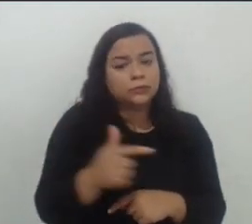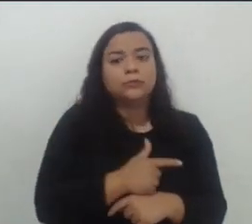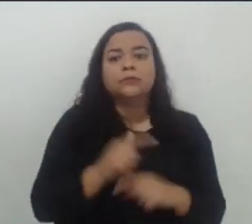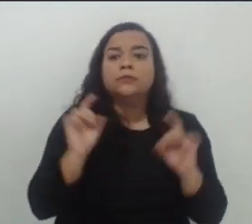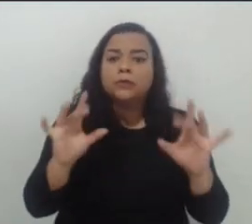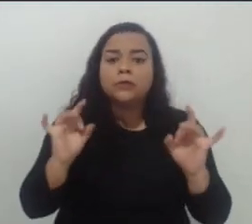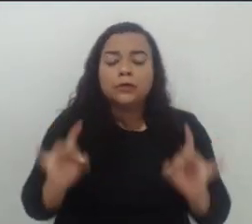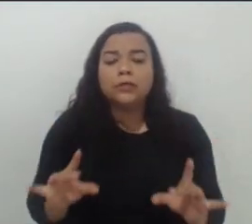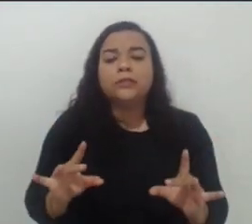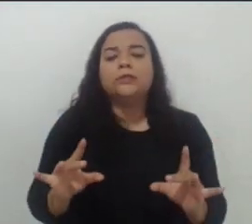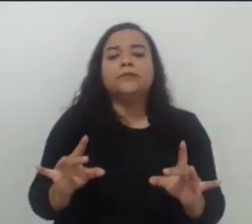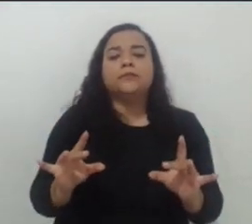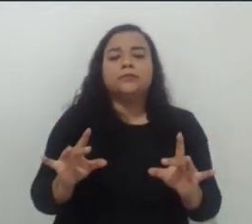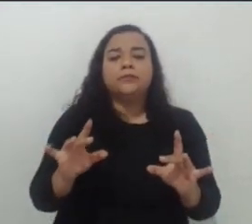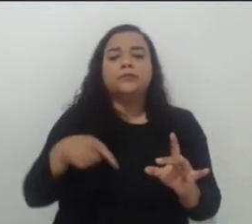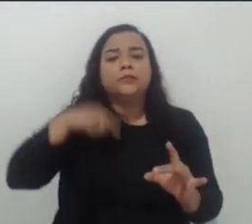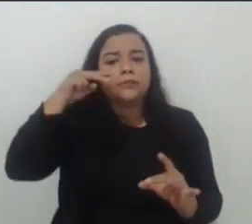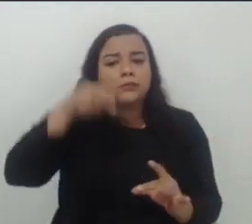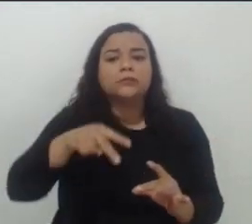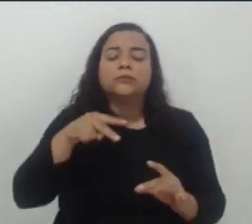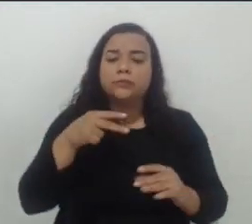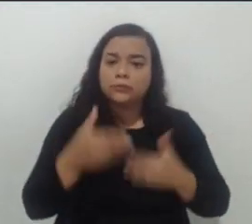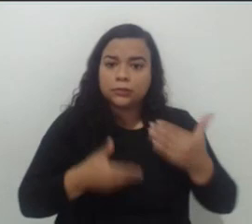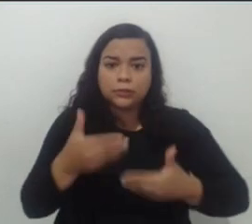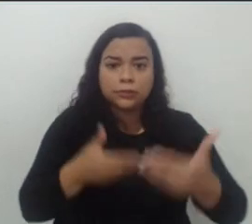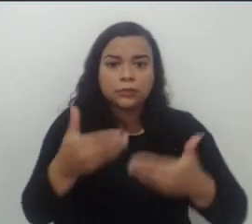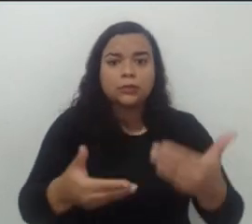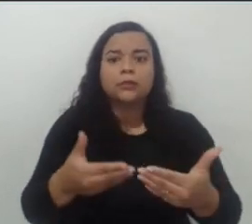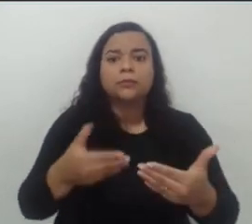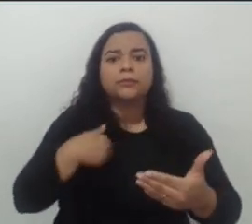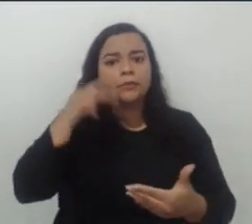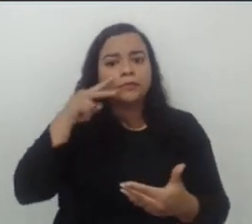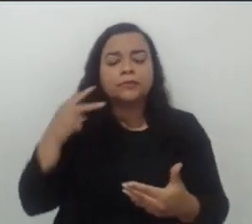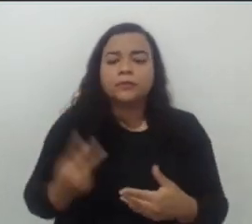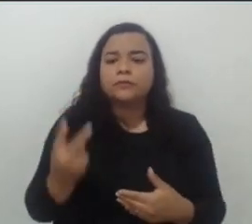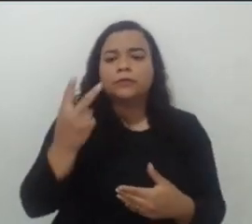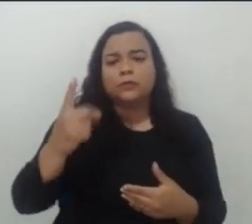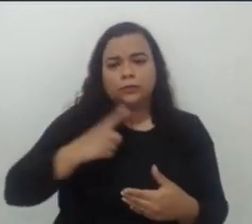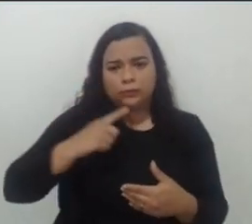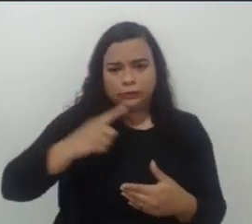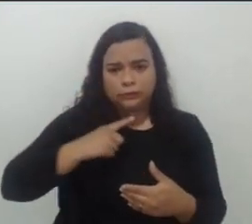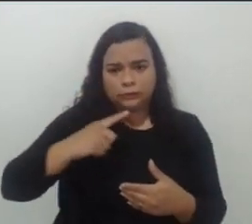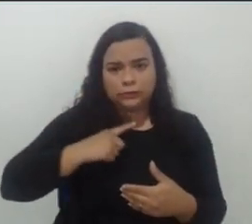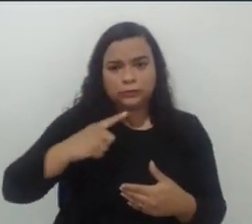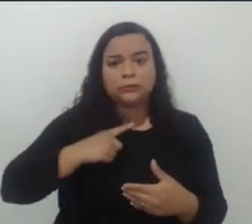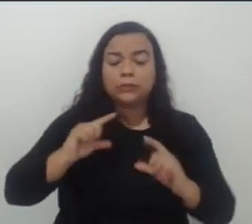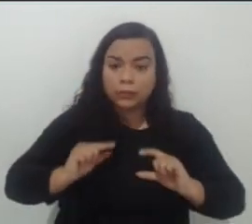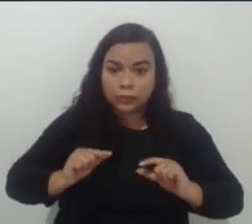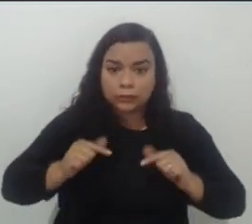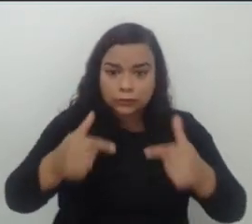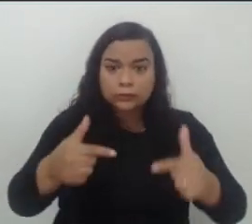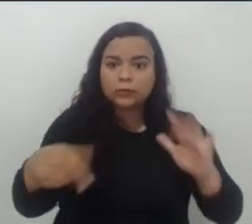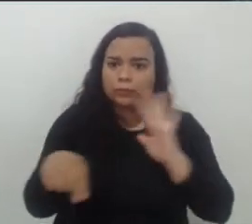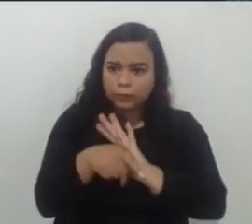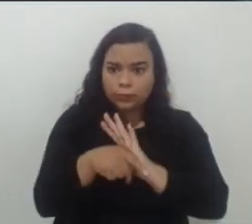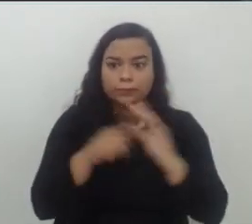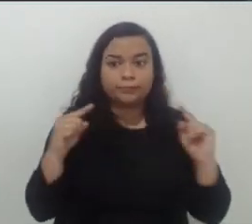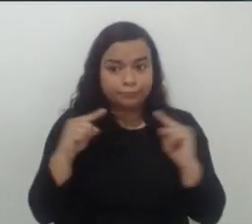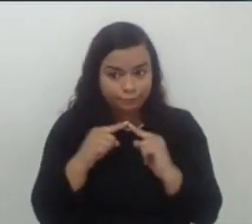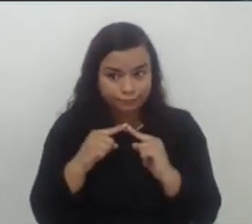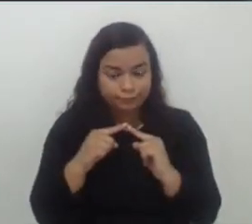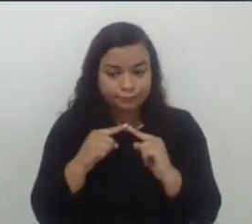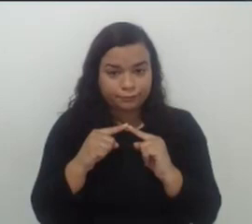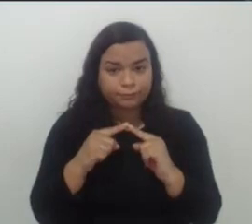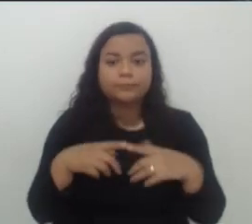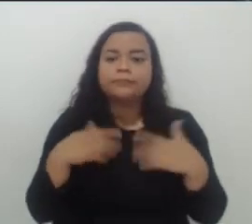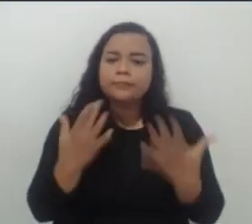do raciocínio que o juiz empregou para formar seu juízo, a ação rescisória é cabível. Tem aí,